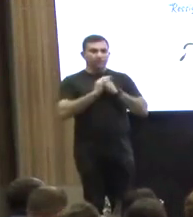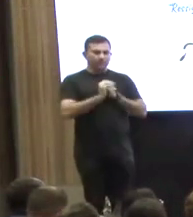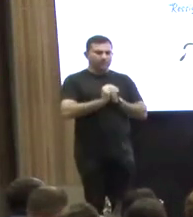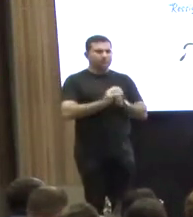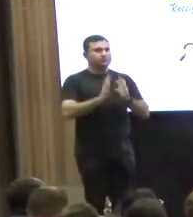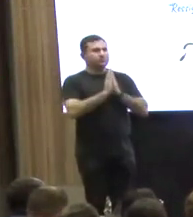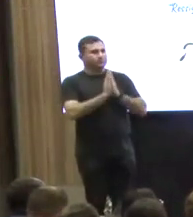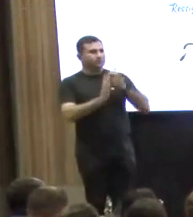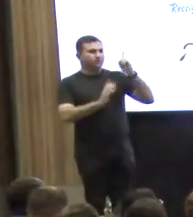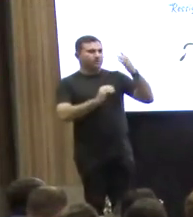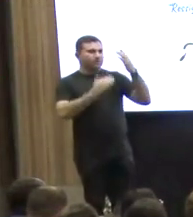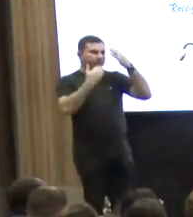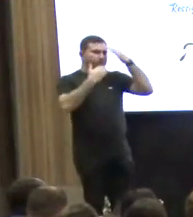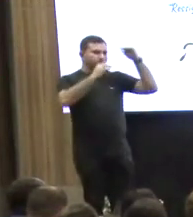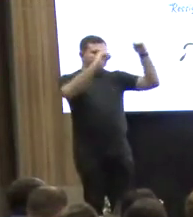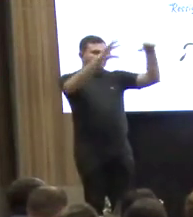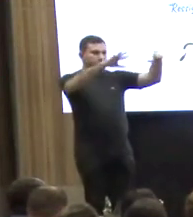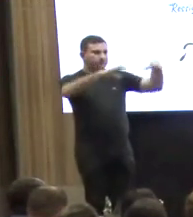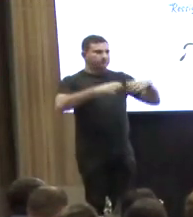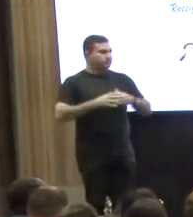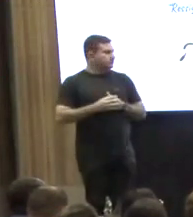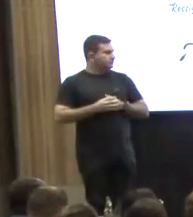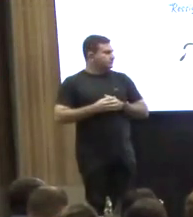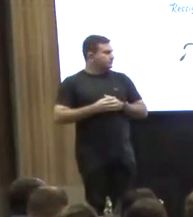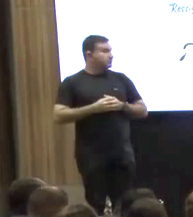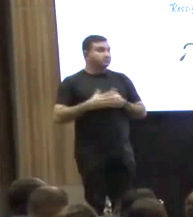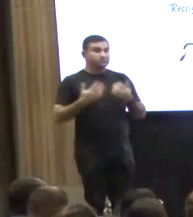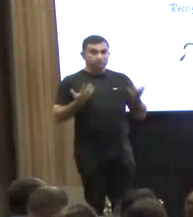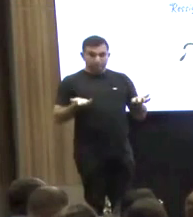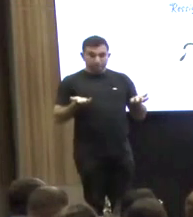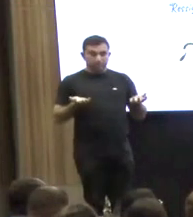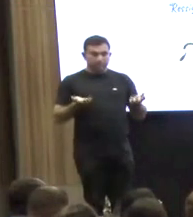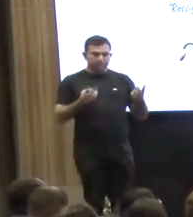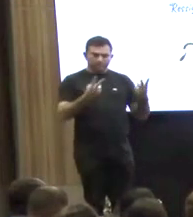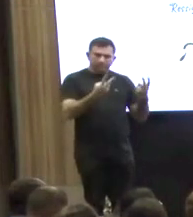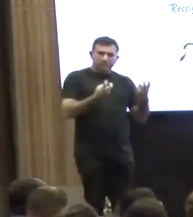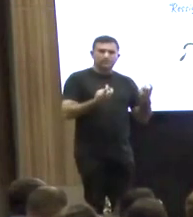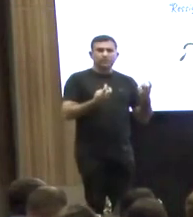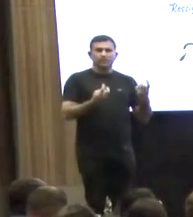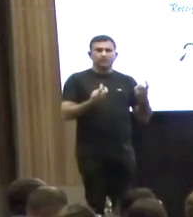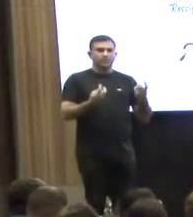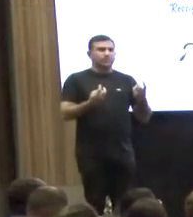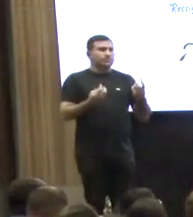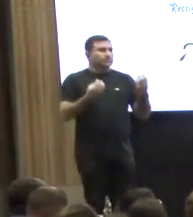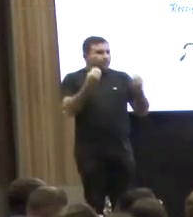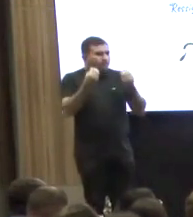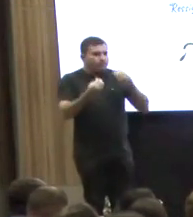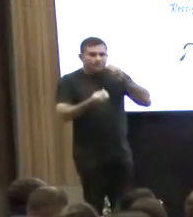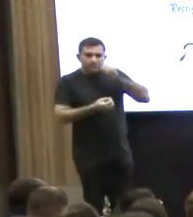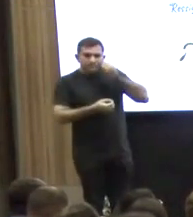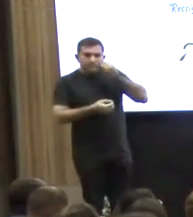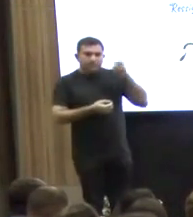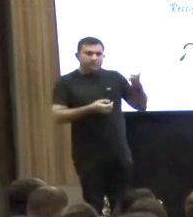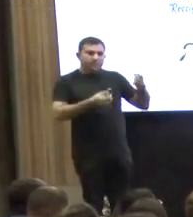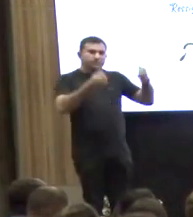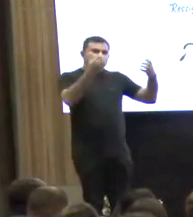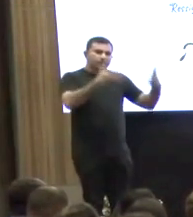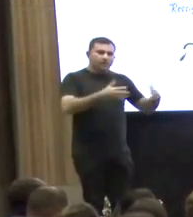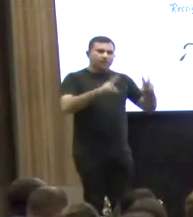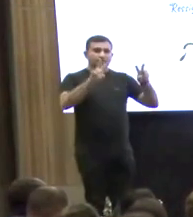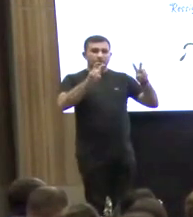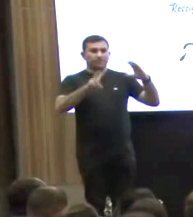se chocam, batem, caem, riem, choram, tá, por 10 minutos. Aí quando termina essa experiência, né? Muito